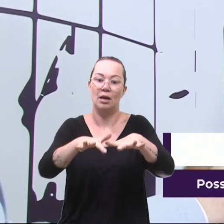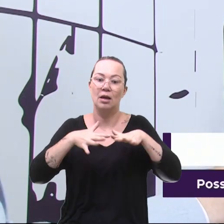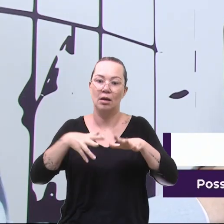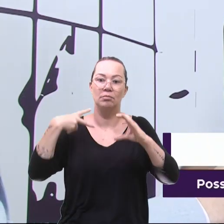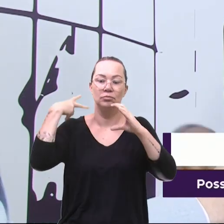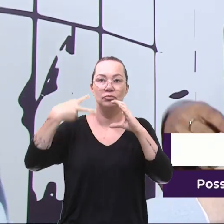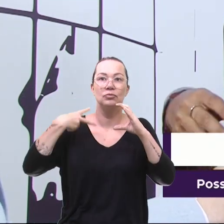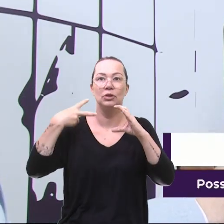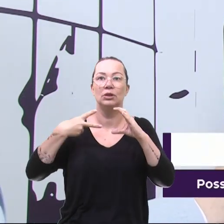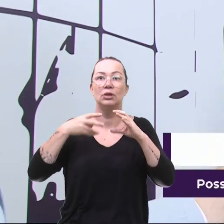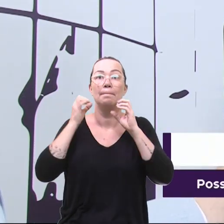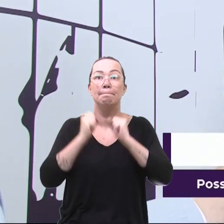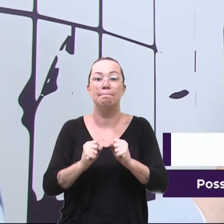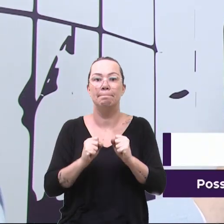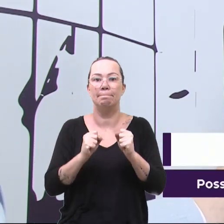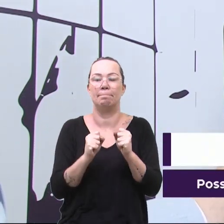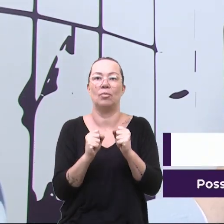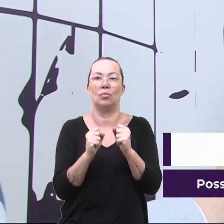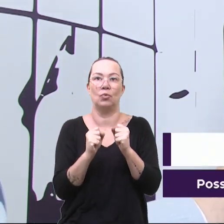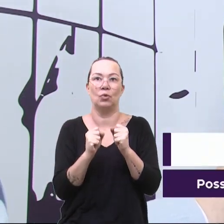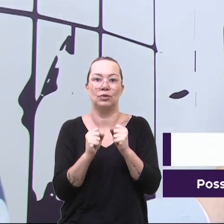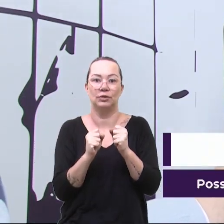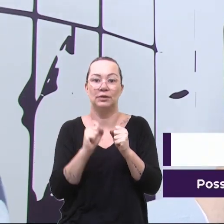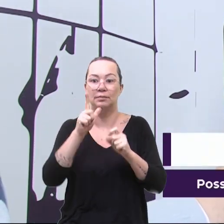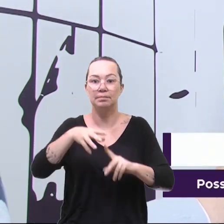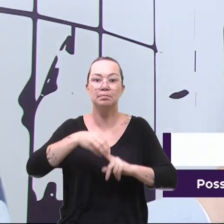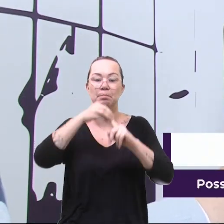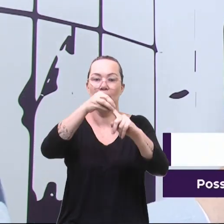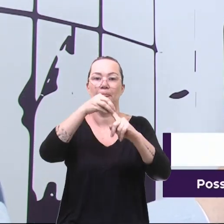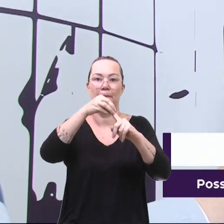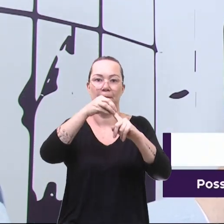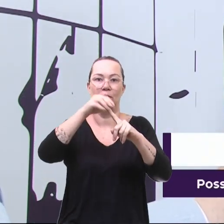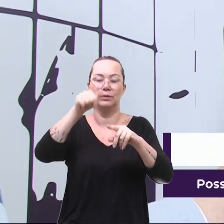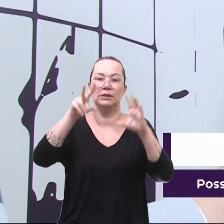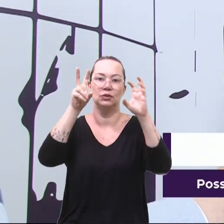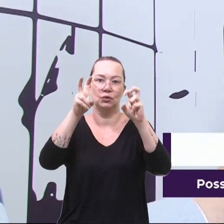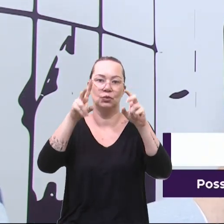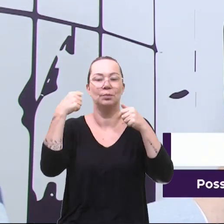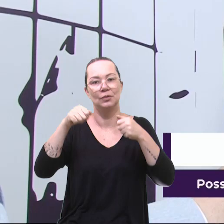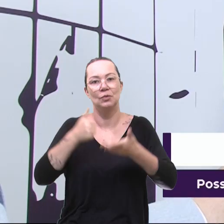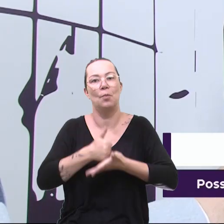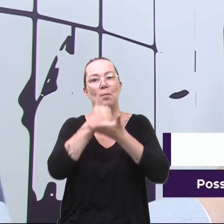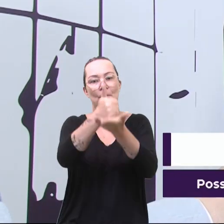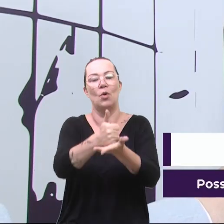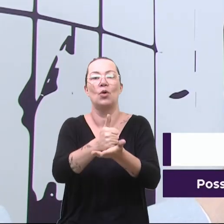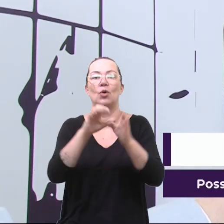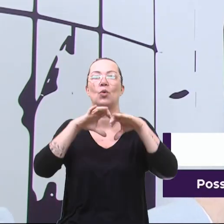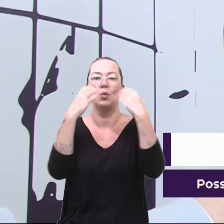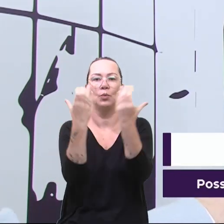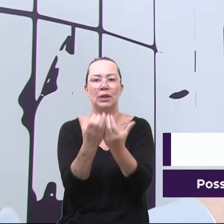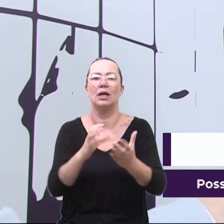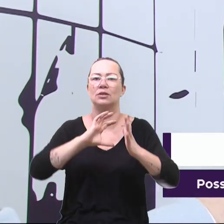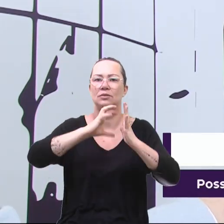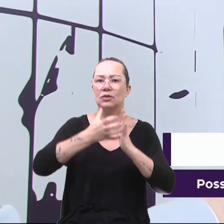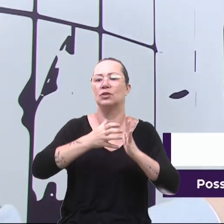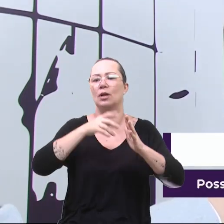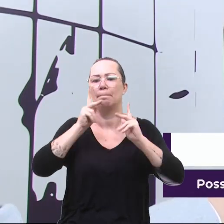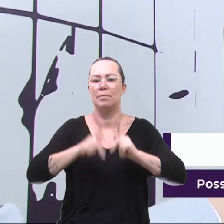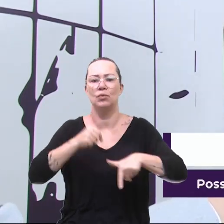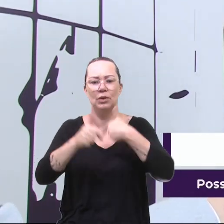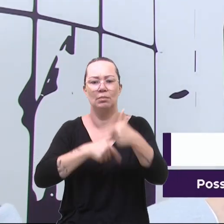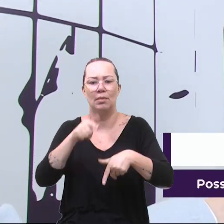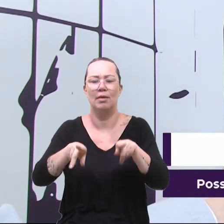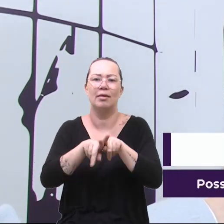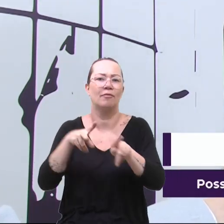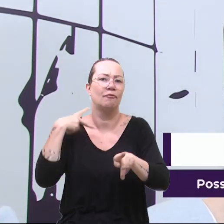possa se tornar uma referência nesse assunto. E para isso a gente precisa do apoio da comunidade, do apoio dos servidores, dos assessores, dos vereadores, e é